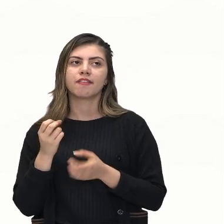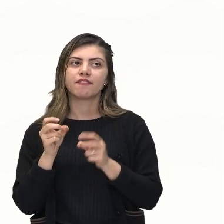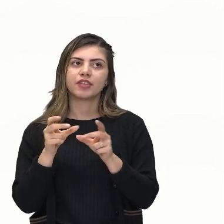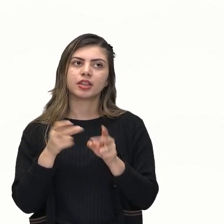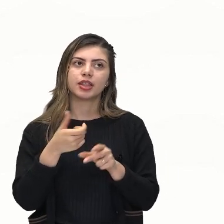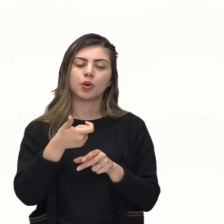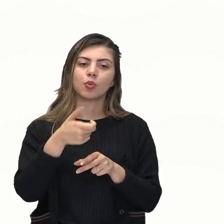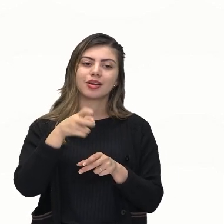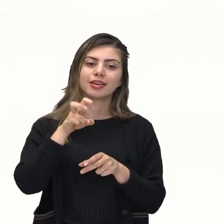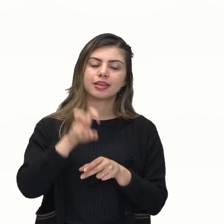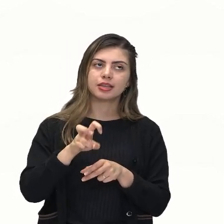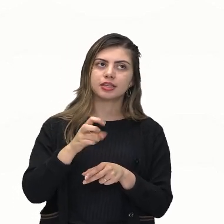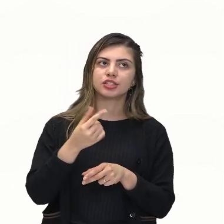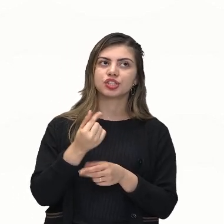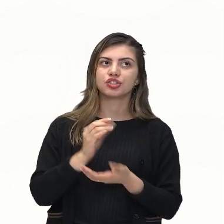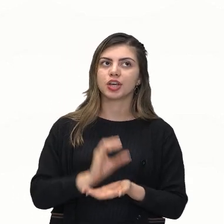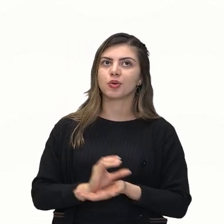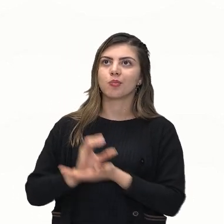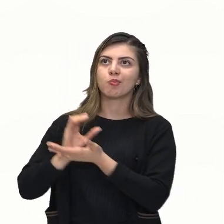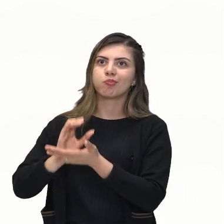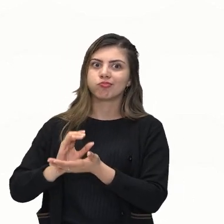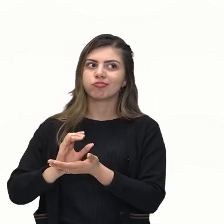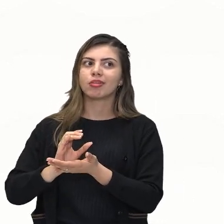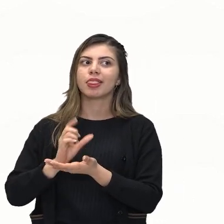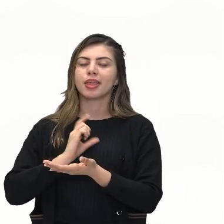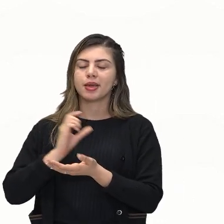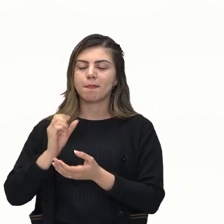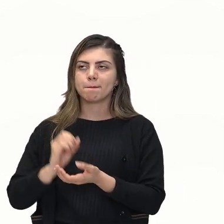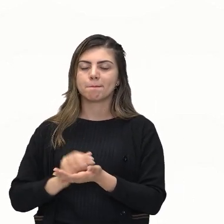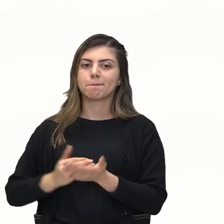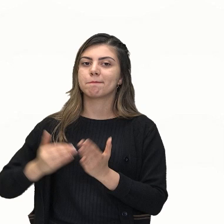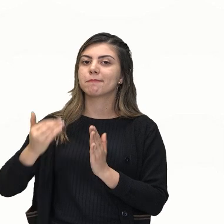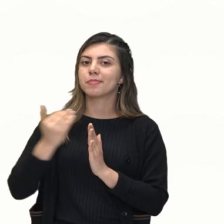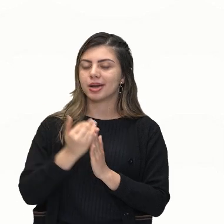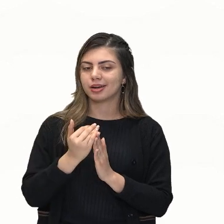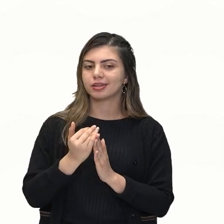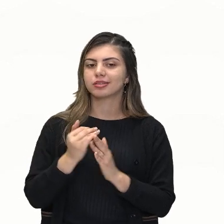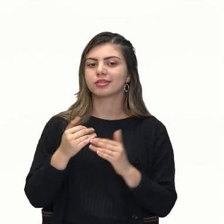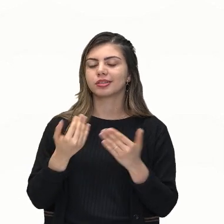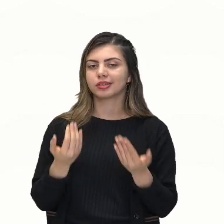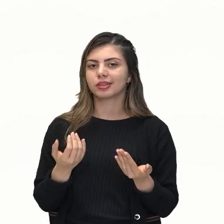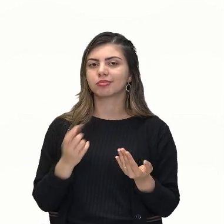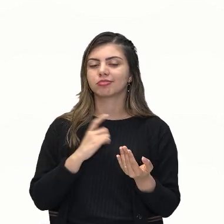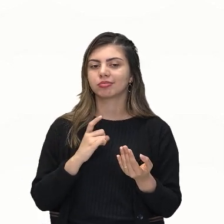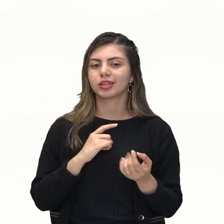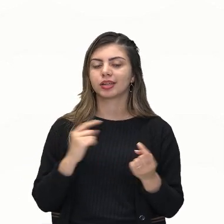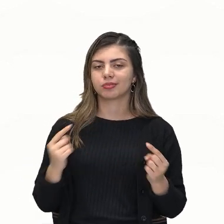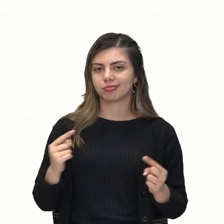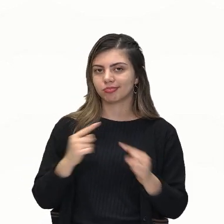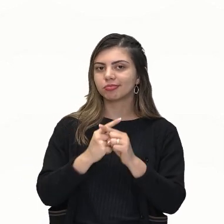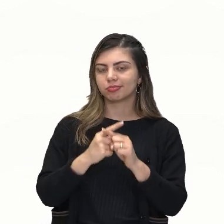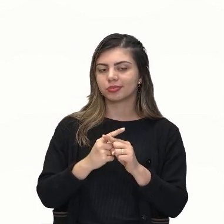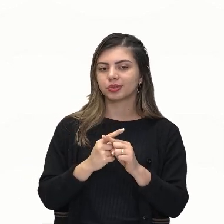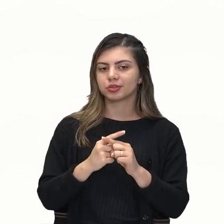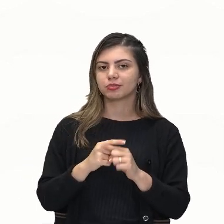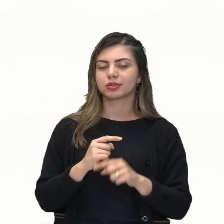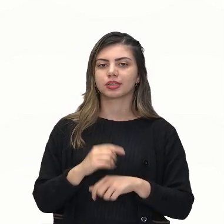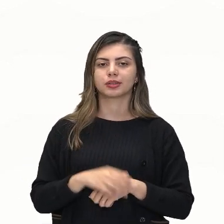valor maior. Ou seja, as duas proporções são diretas. Então, se multiplica em